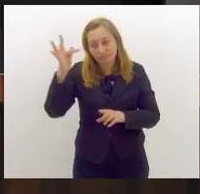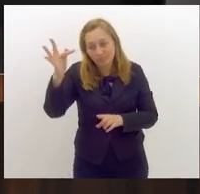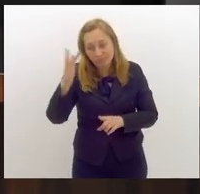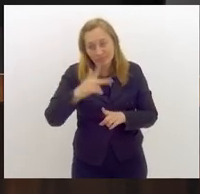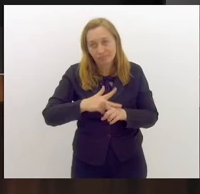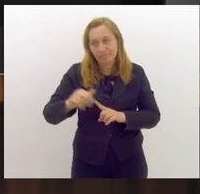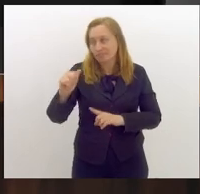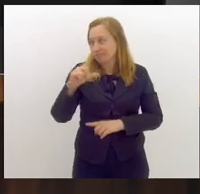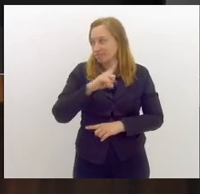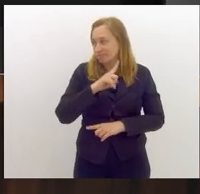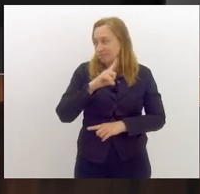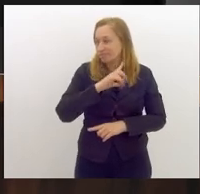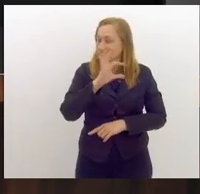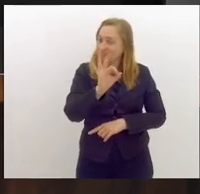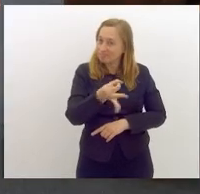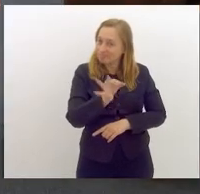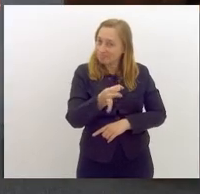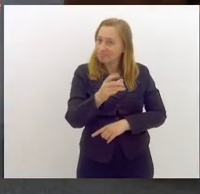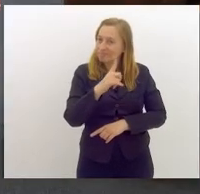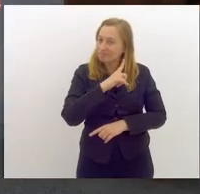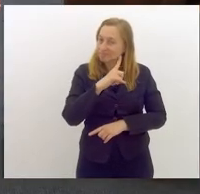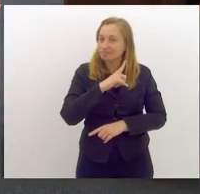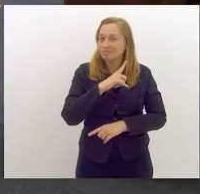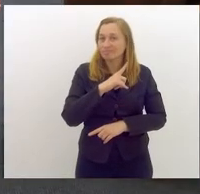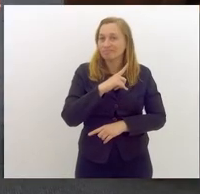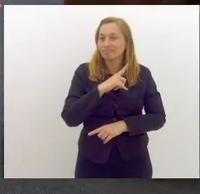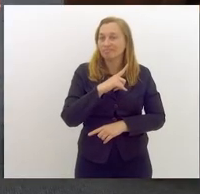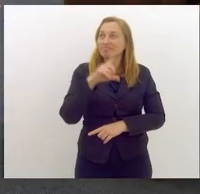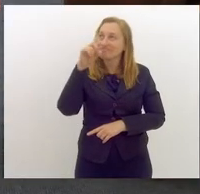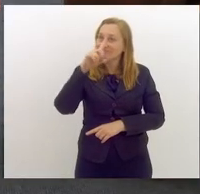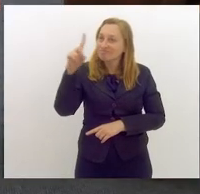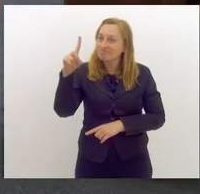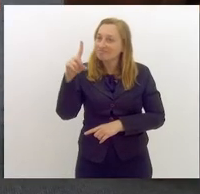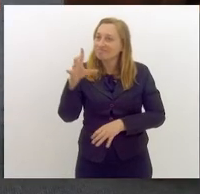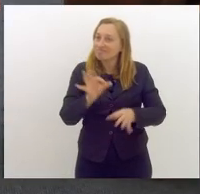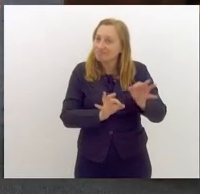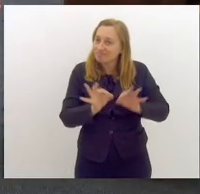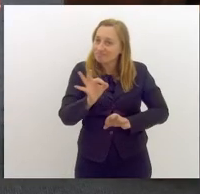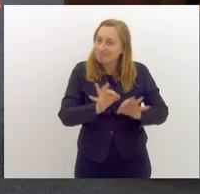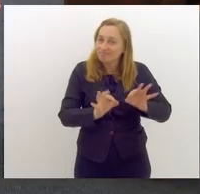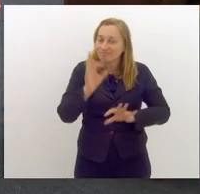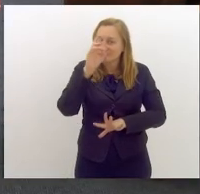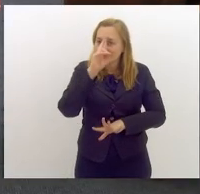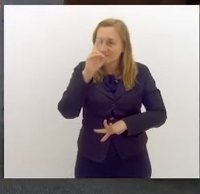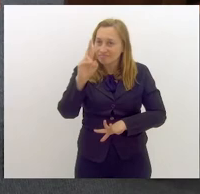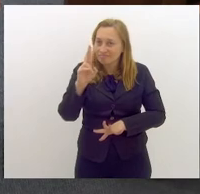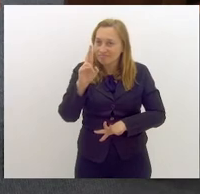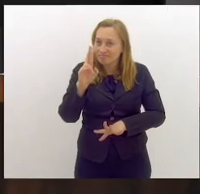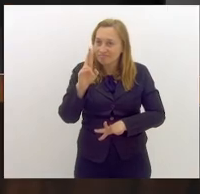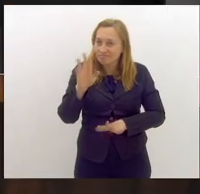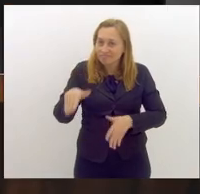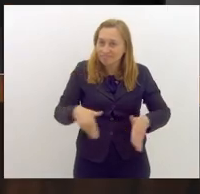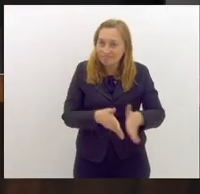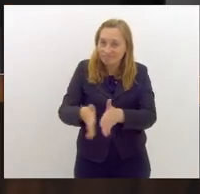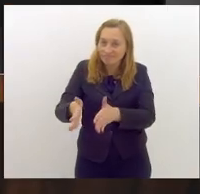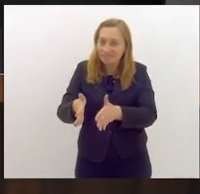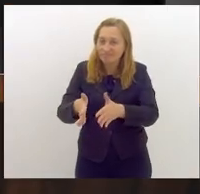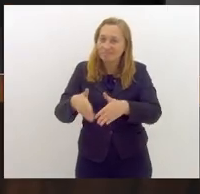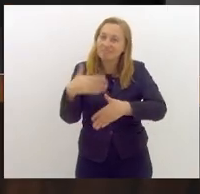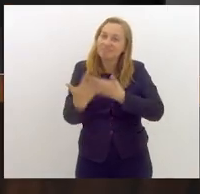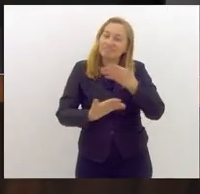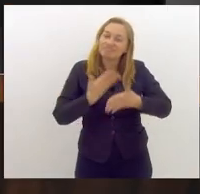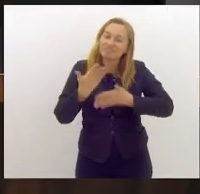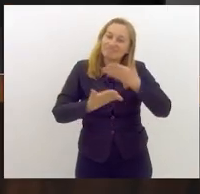e eu tenho absoluta certeza que Deus tem preparado para o senhor um caminho de muitas